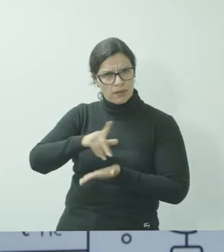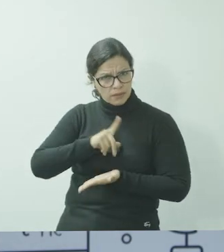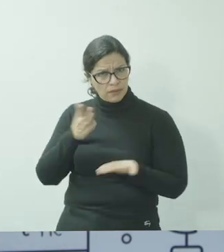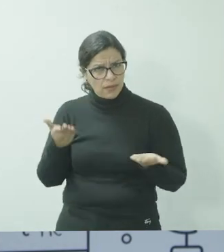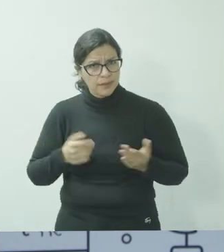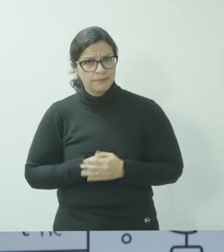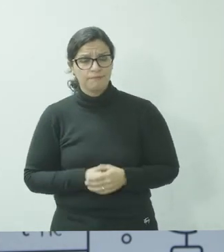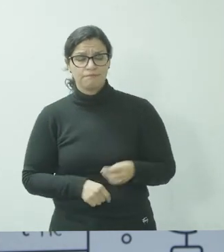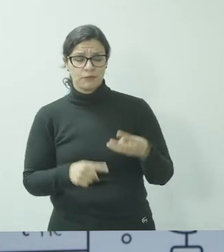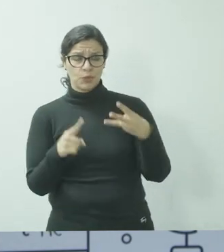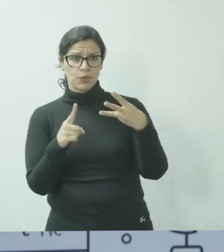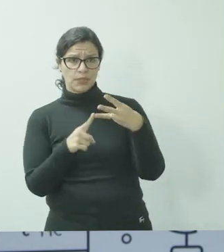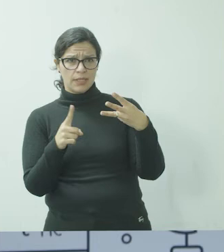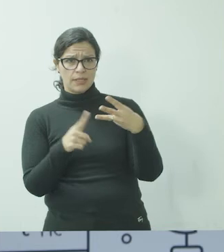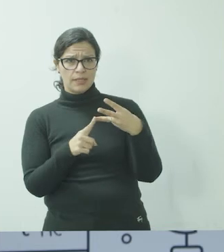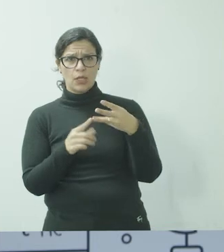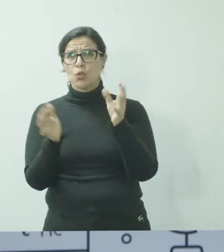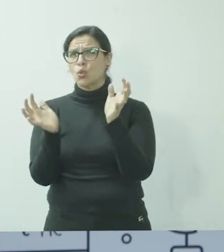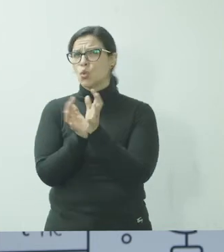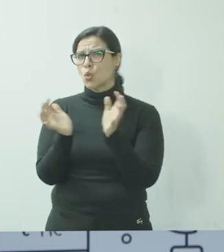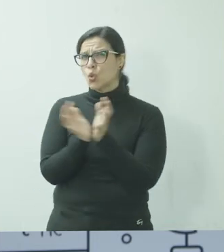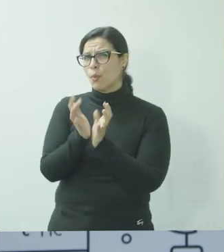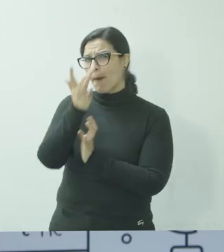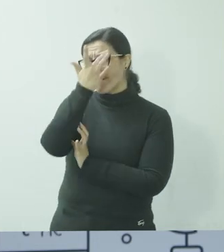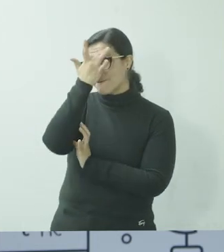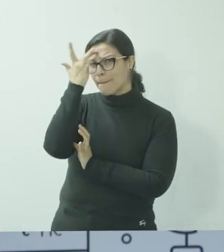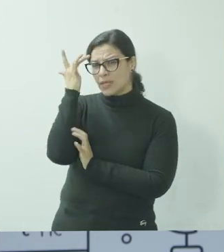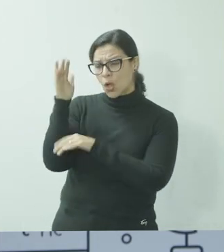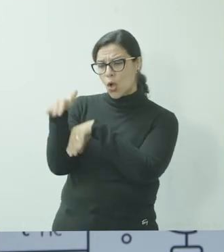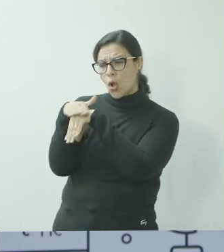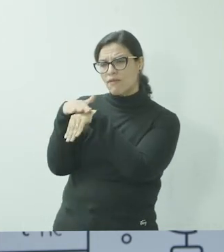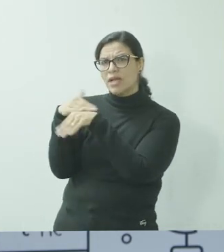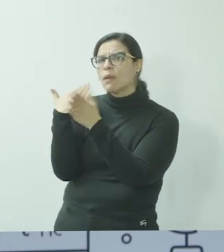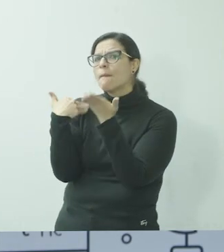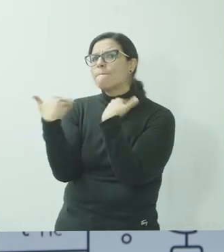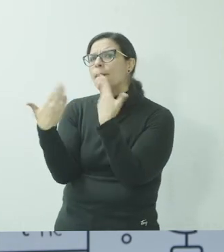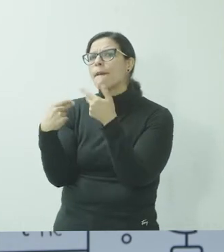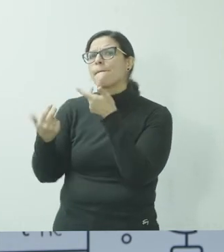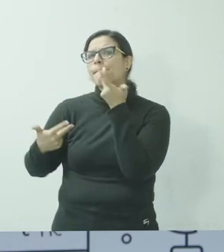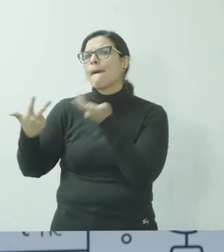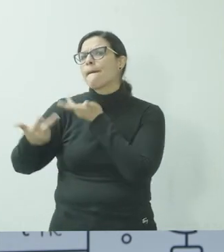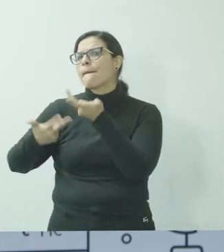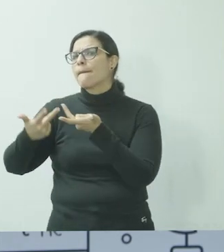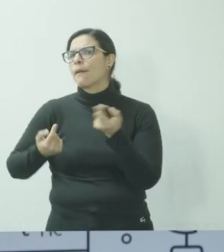imprimir ou o grupo de pessoas que conversam